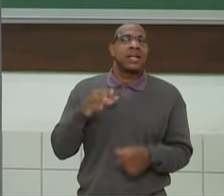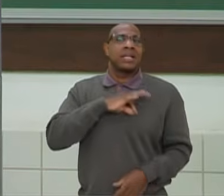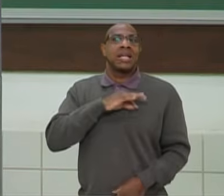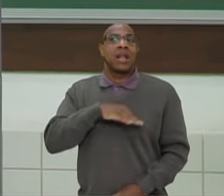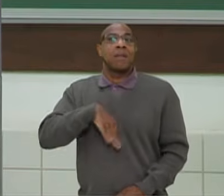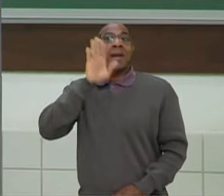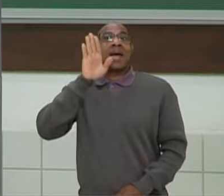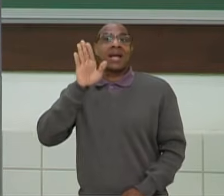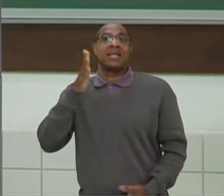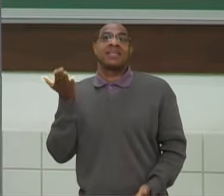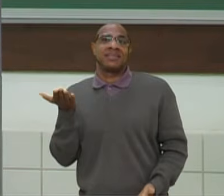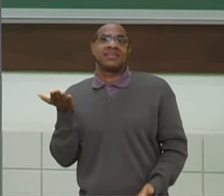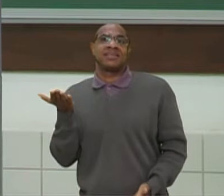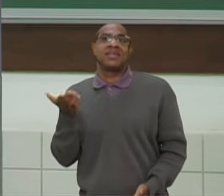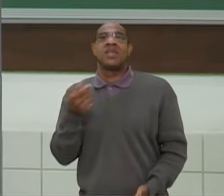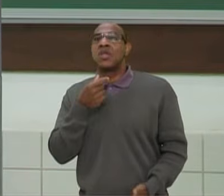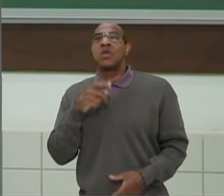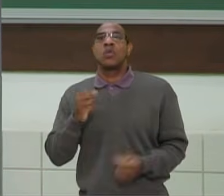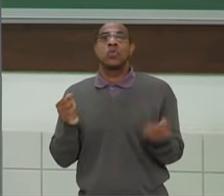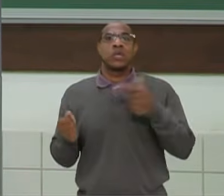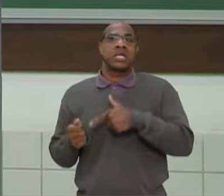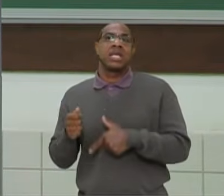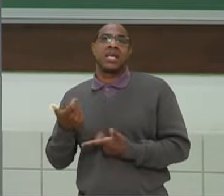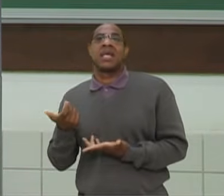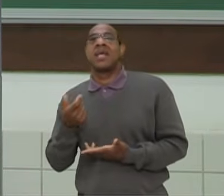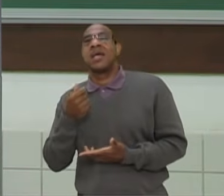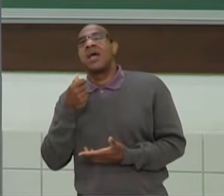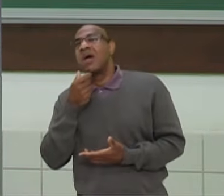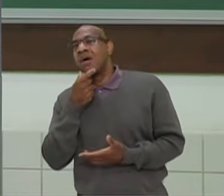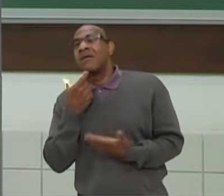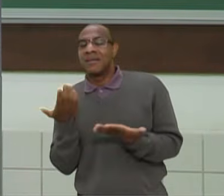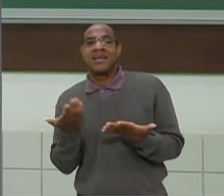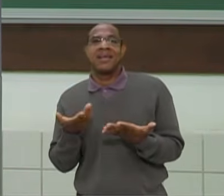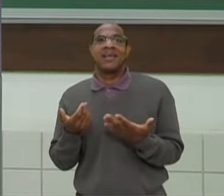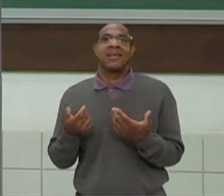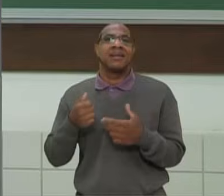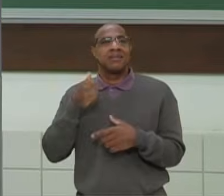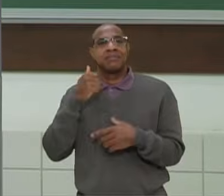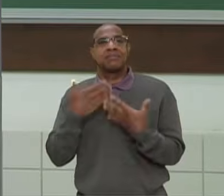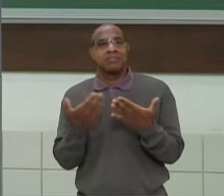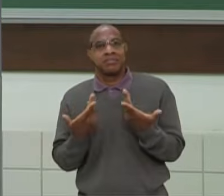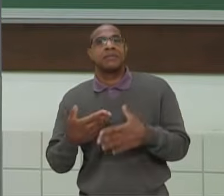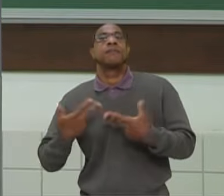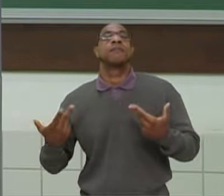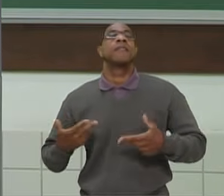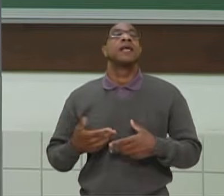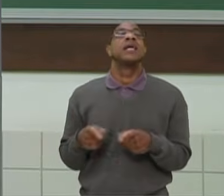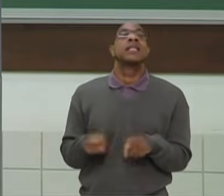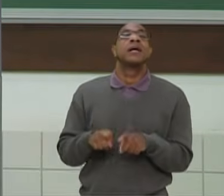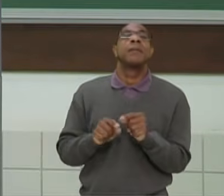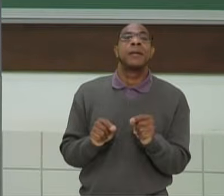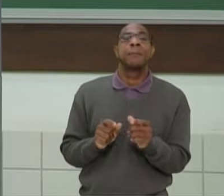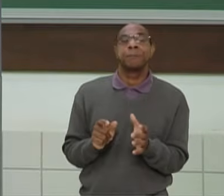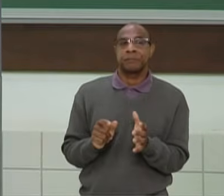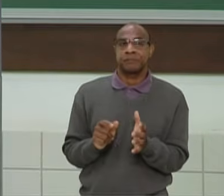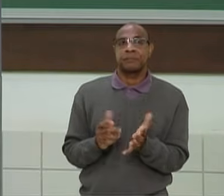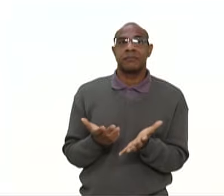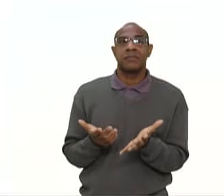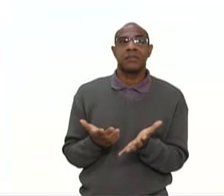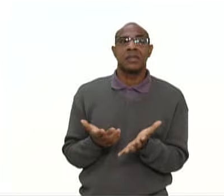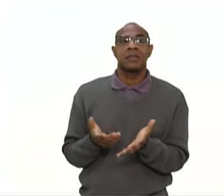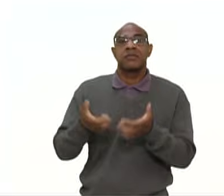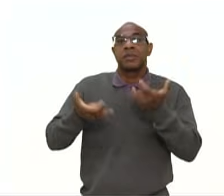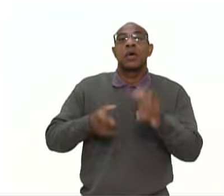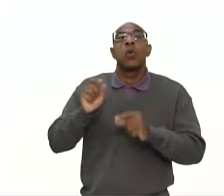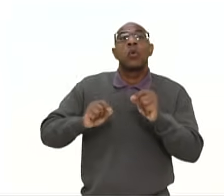menos que branco, só por causa da cor da pele ou só por causa do gênero, né? Tá, e aí a gente falou da intolerância,